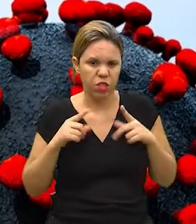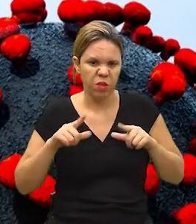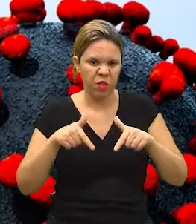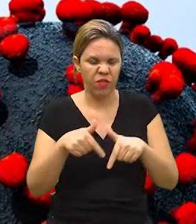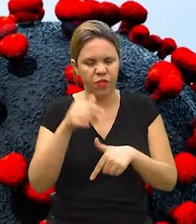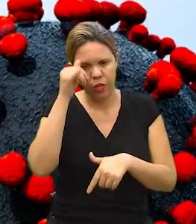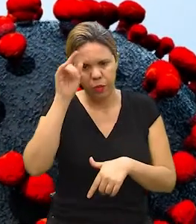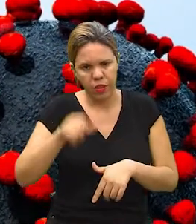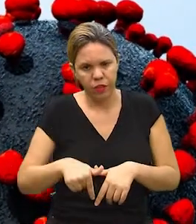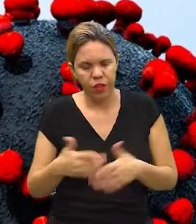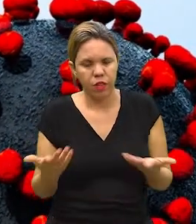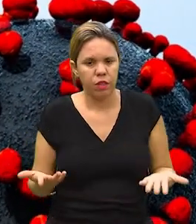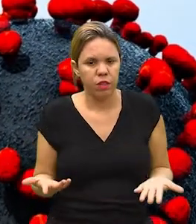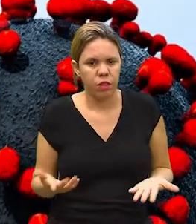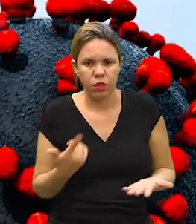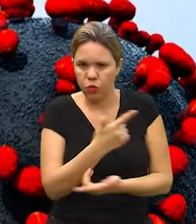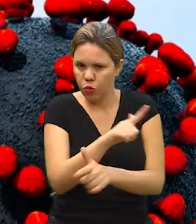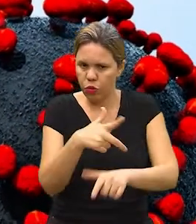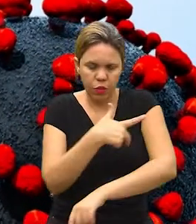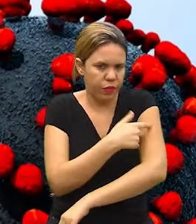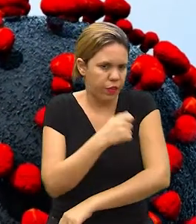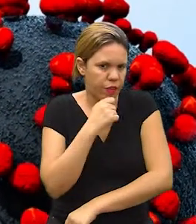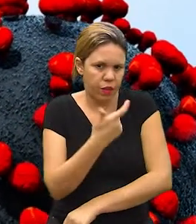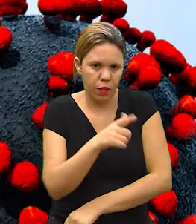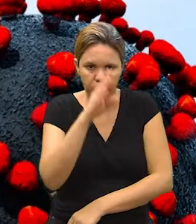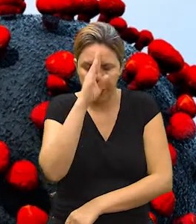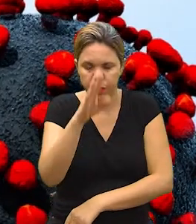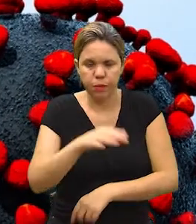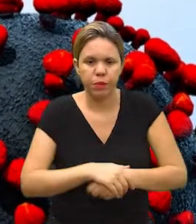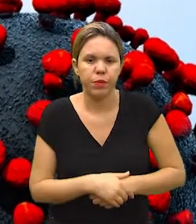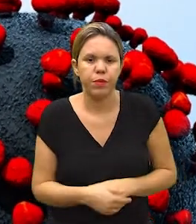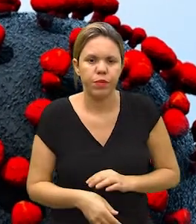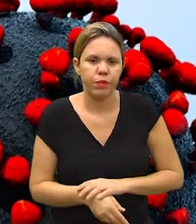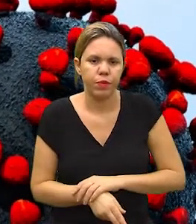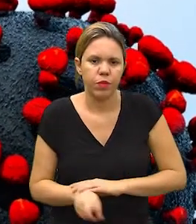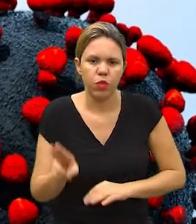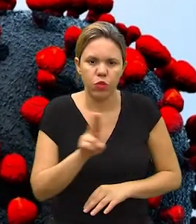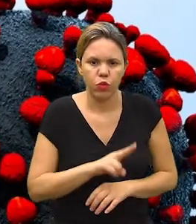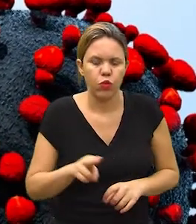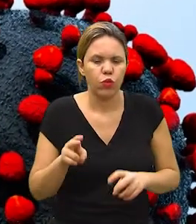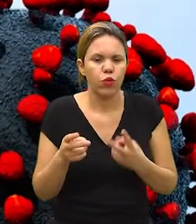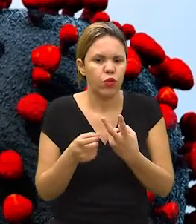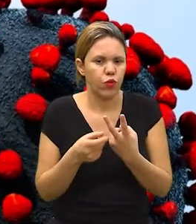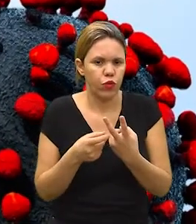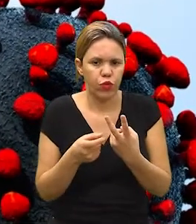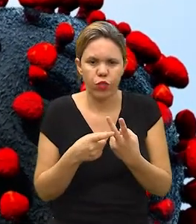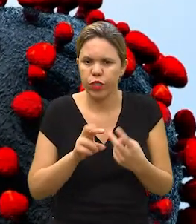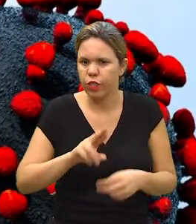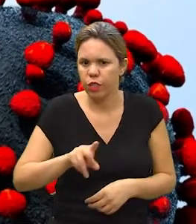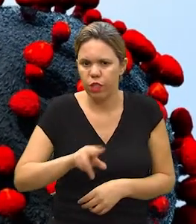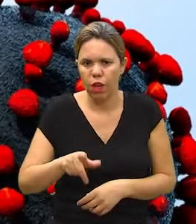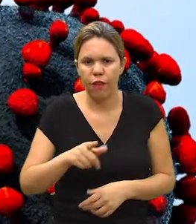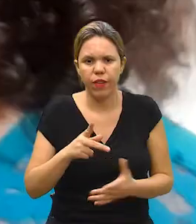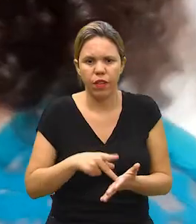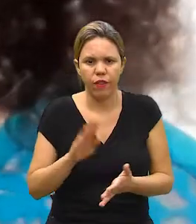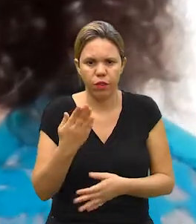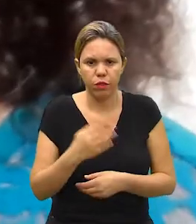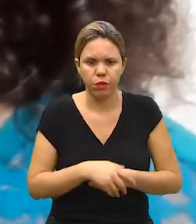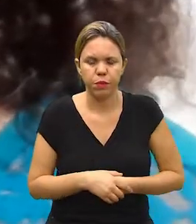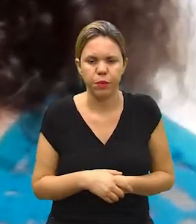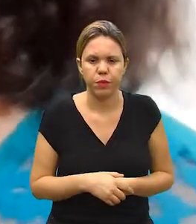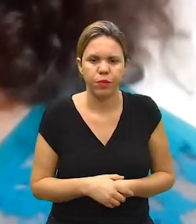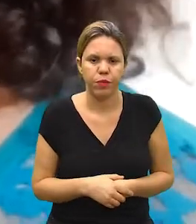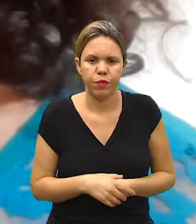existe nenhum tipo de vacina. E principalmente vacina de uso veterinário. Isso não é verdade, isso é falso.